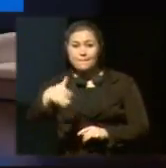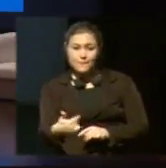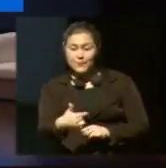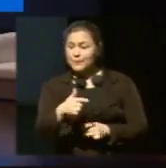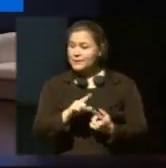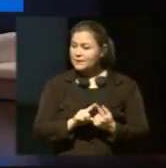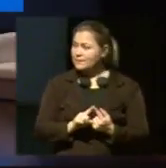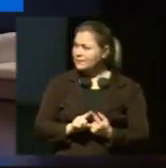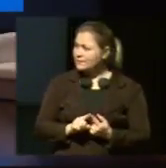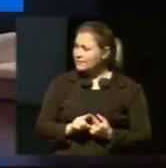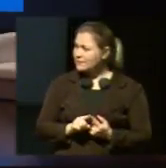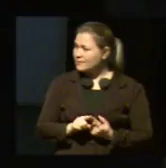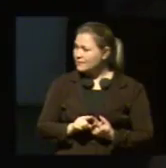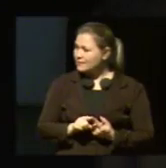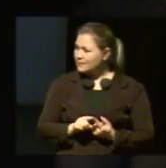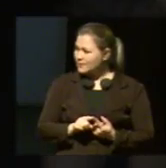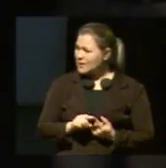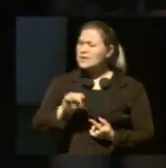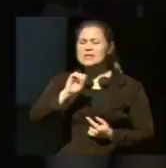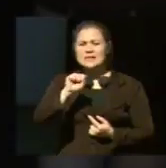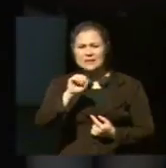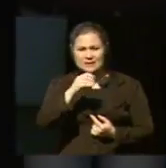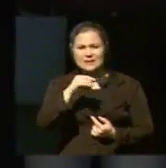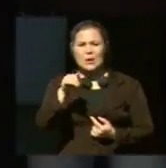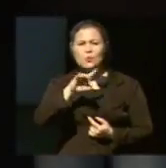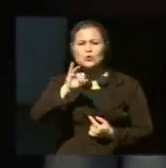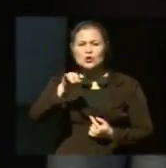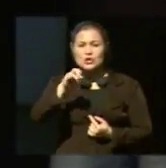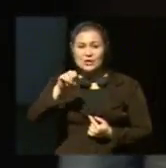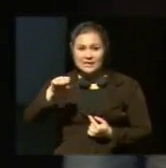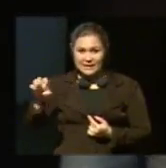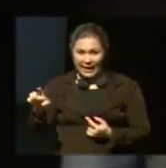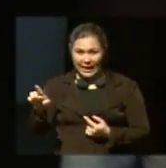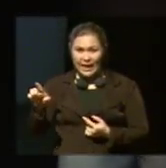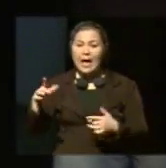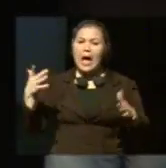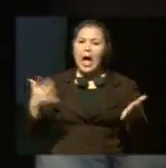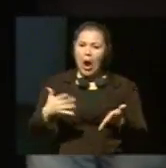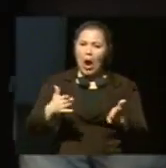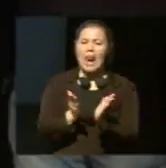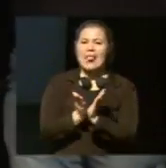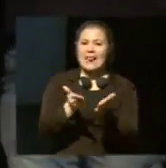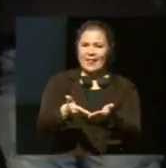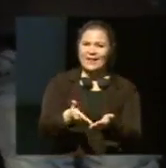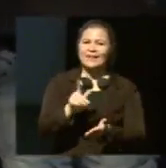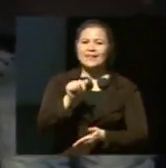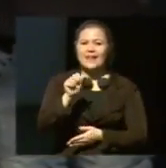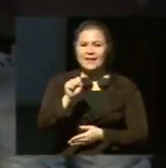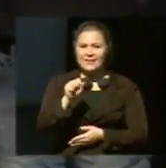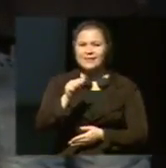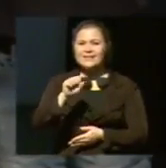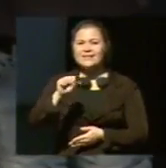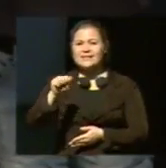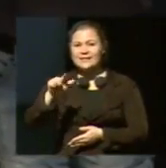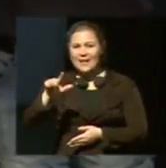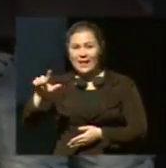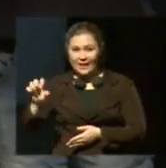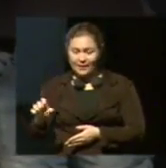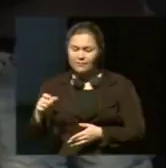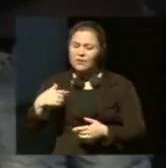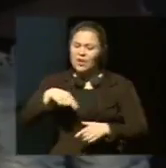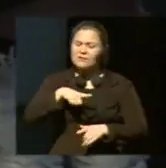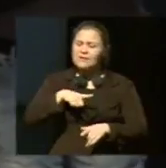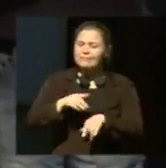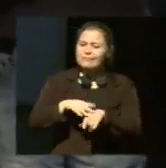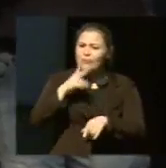para São José. Wurde die Schule umbenannt. E agora La Salle. Sie ist São José und heute heißt então, sie La Salle. A gente tem uma vida also, wir haben ein